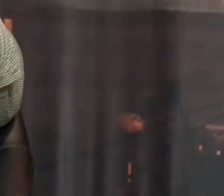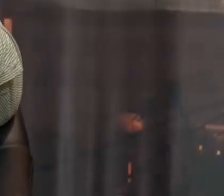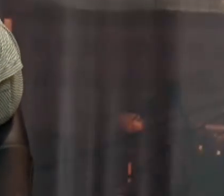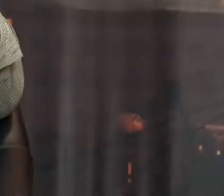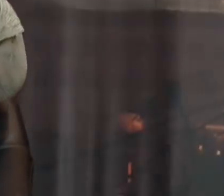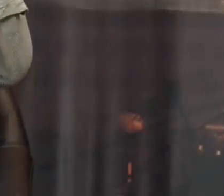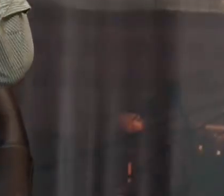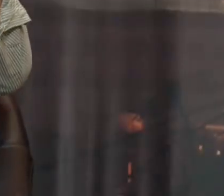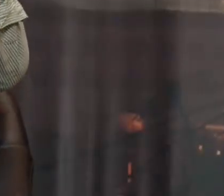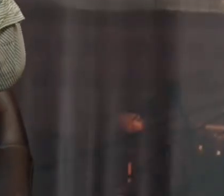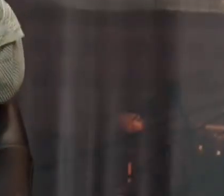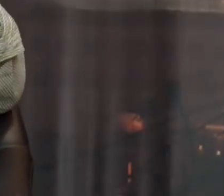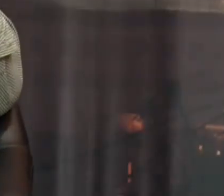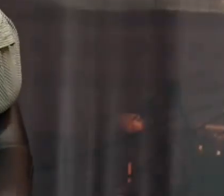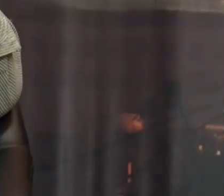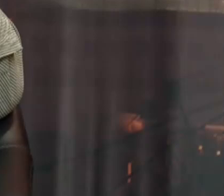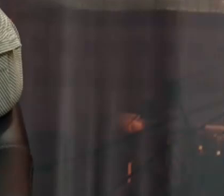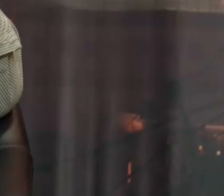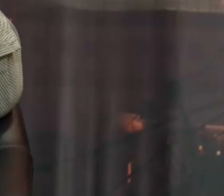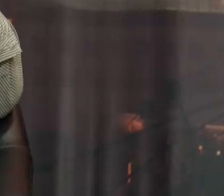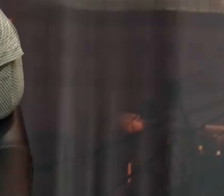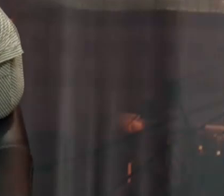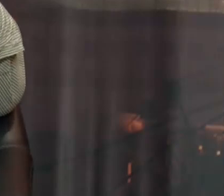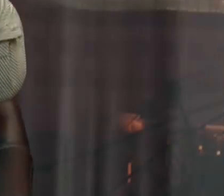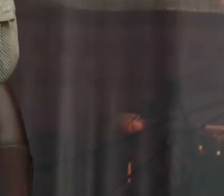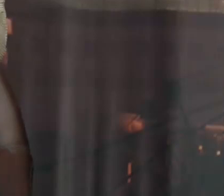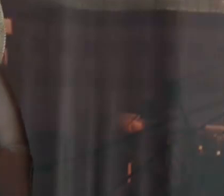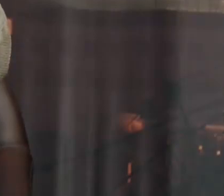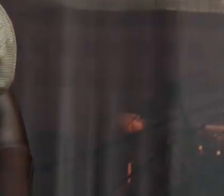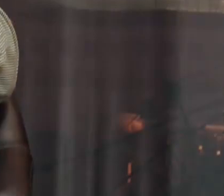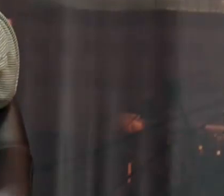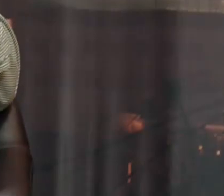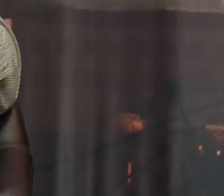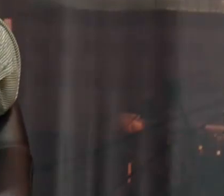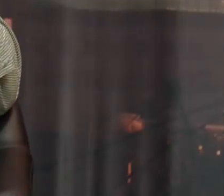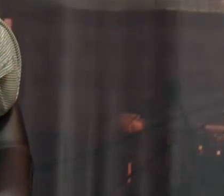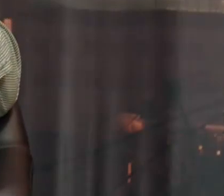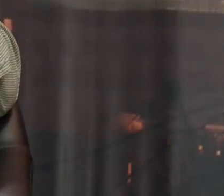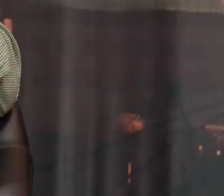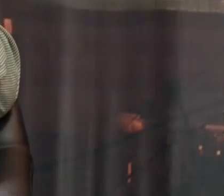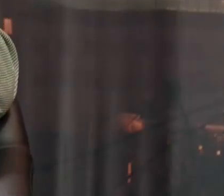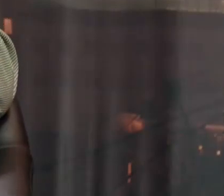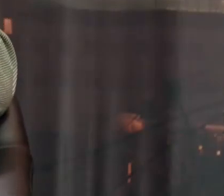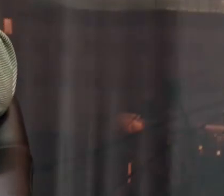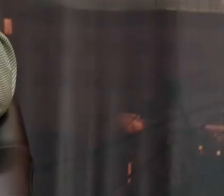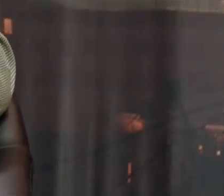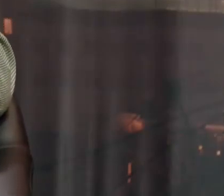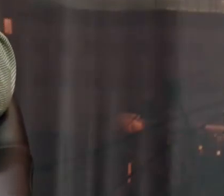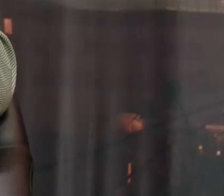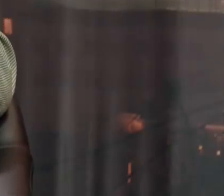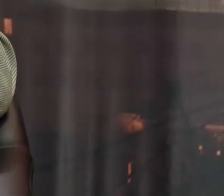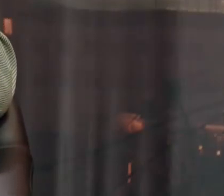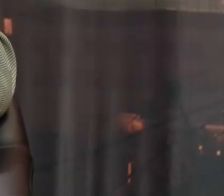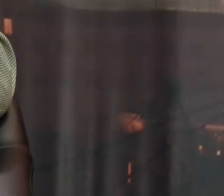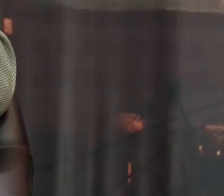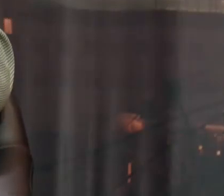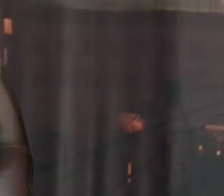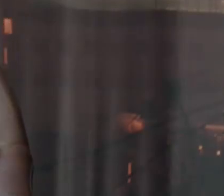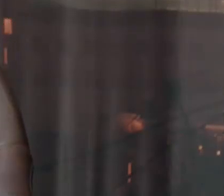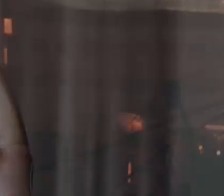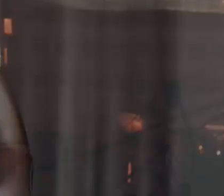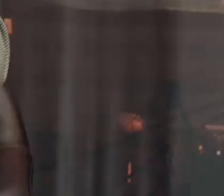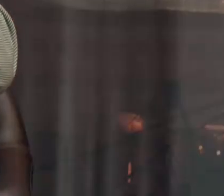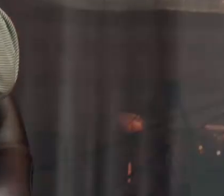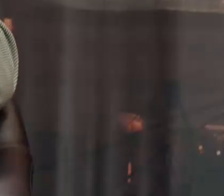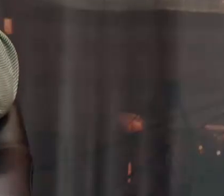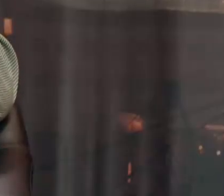meu relacionamento, entre aspas, não deu certo? Isso traz um peso muito grande, né? A gente acredita que isso